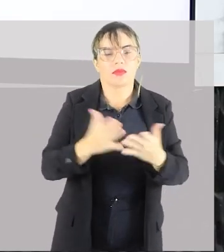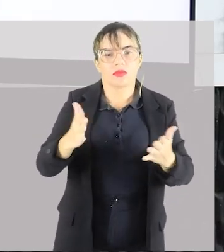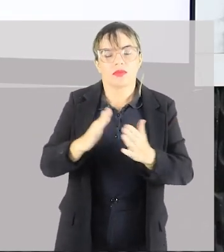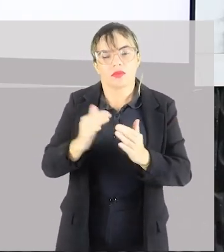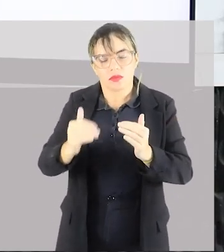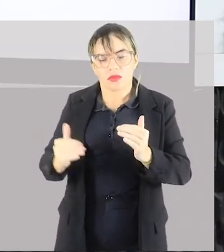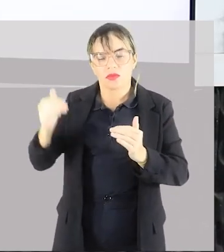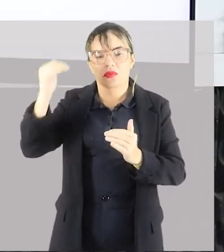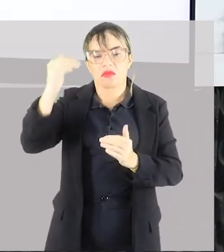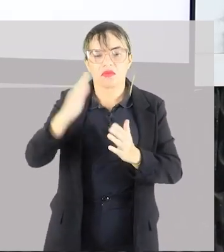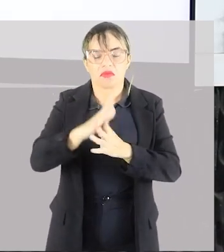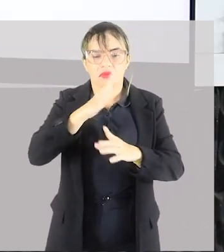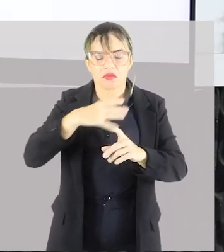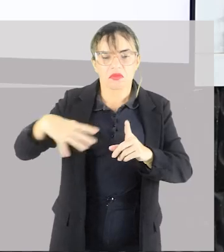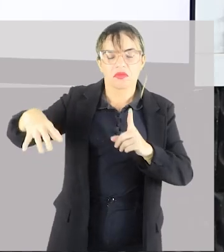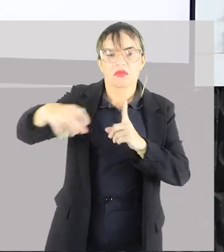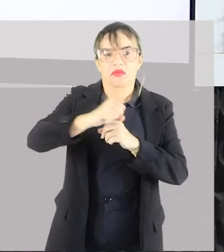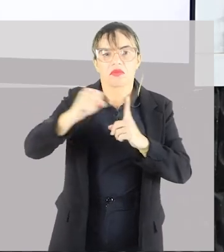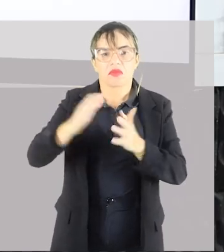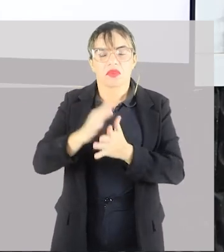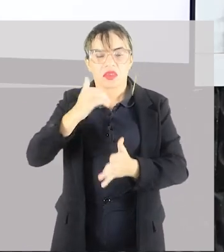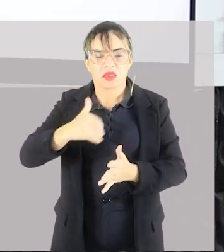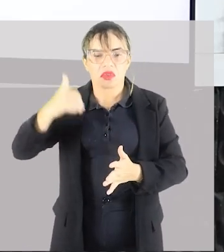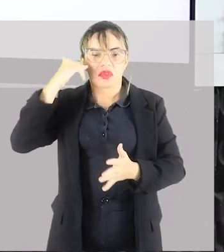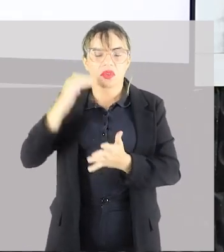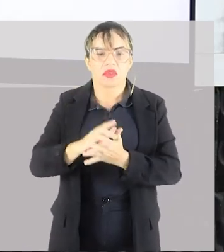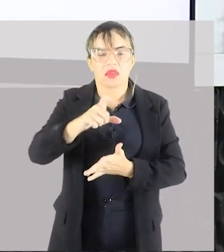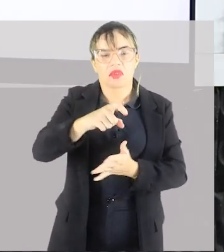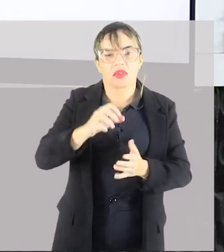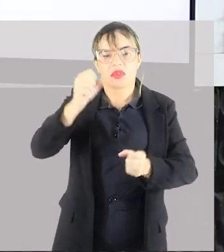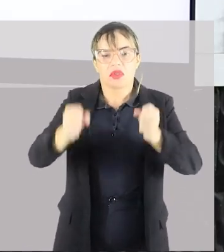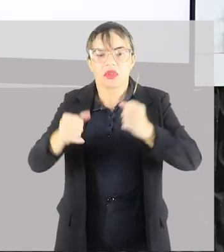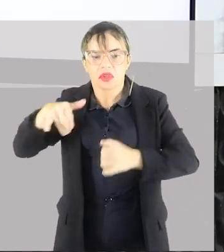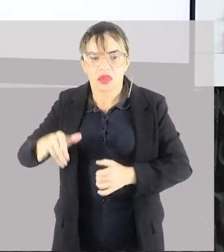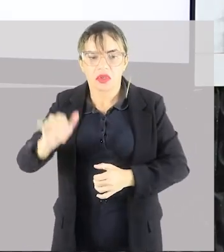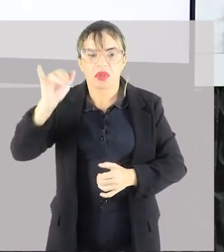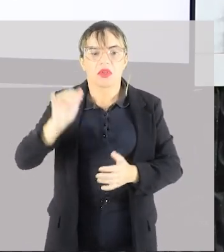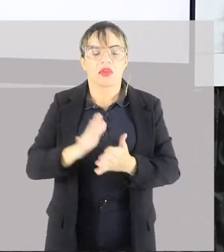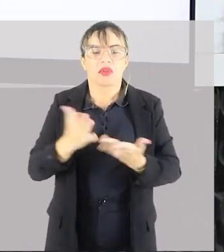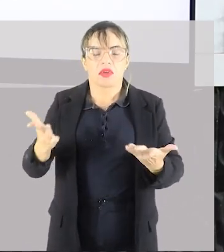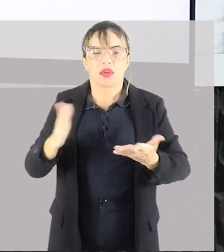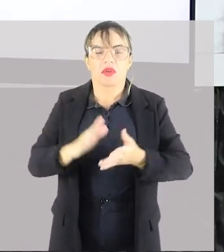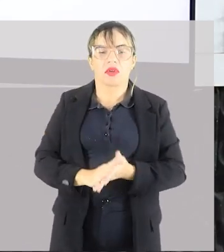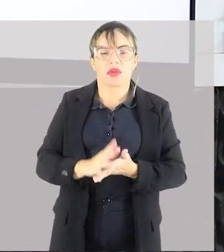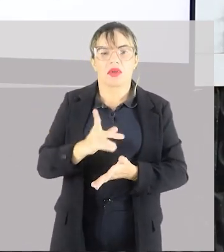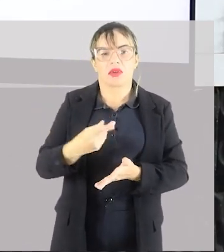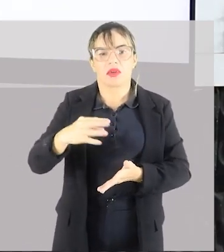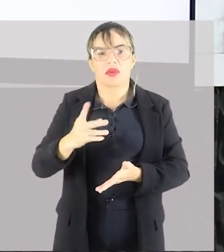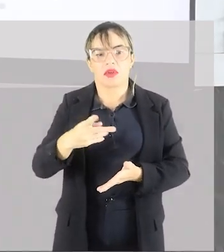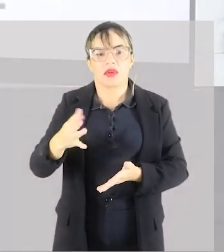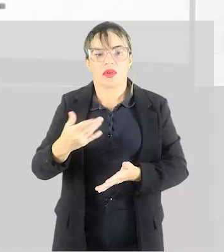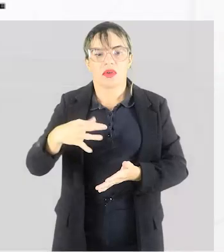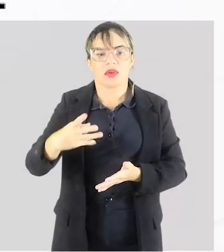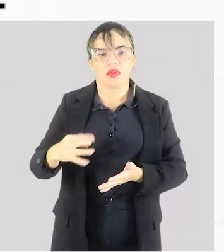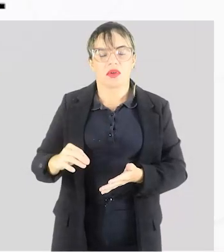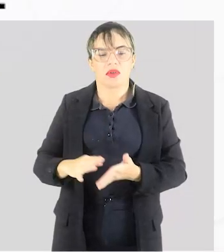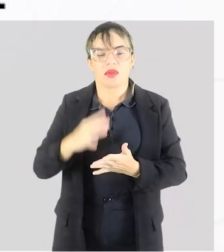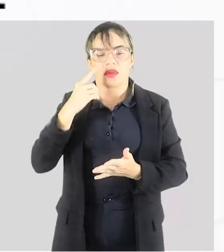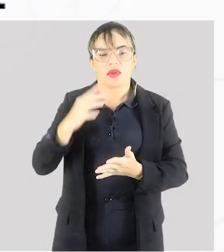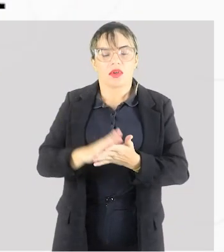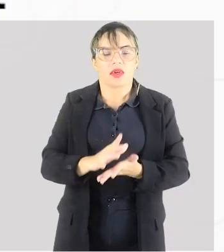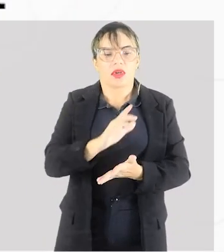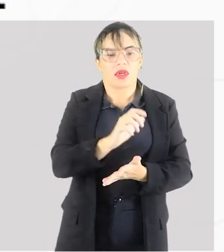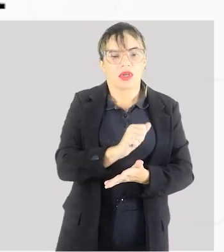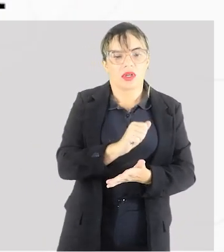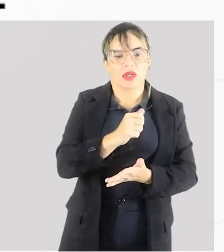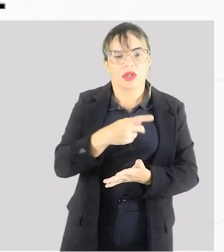social, telefones X, carros Y e assim por diante. Isso é pop art. Land art, ou arte